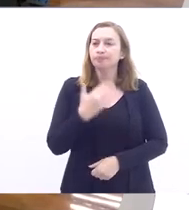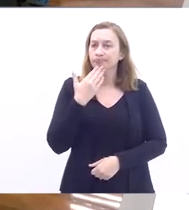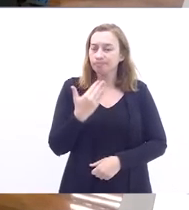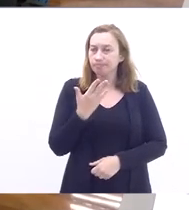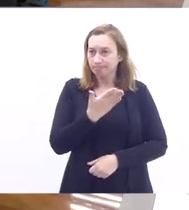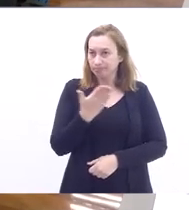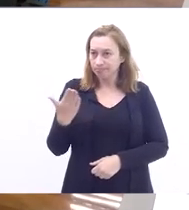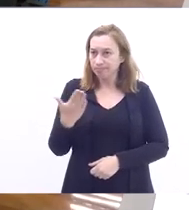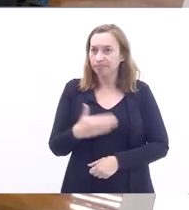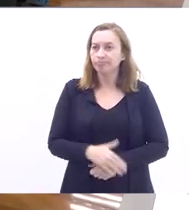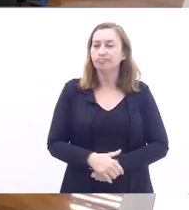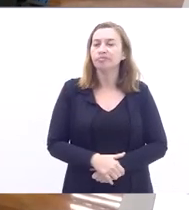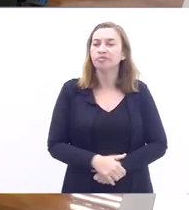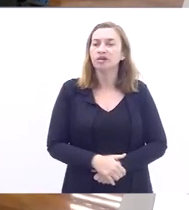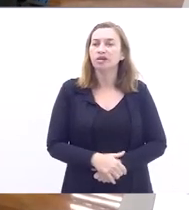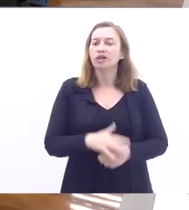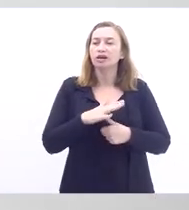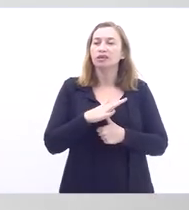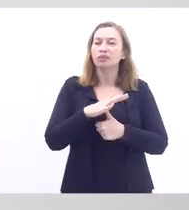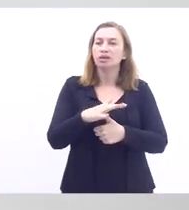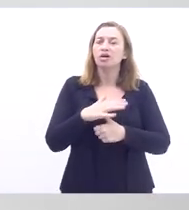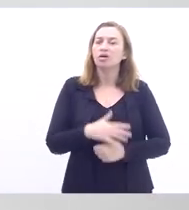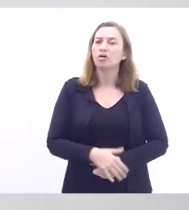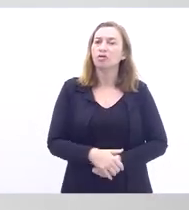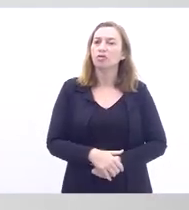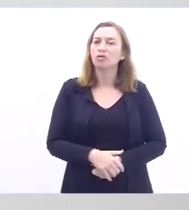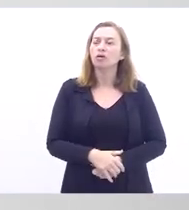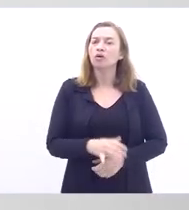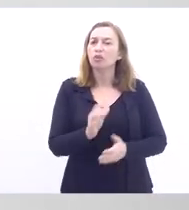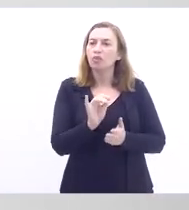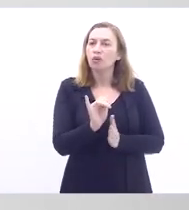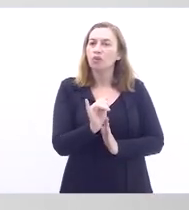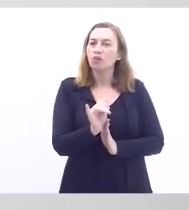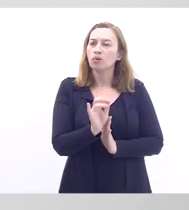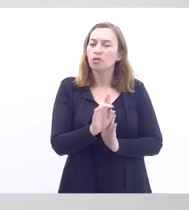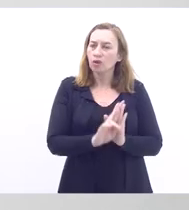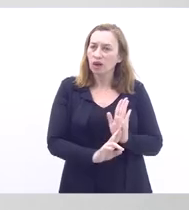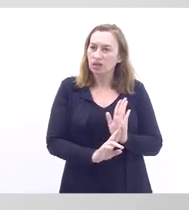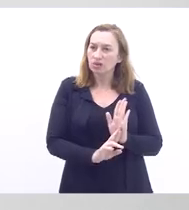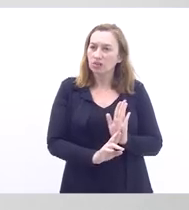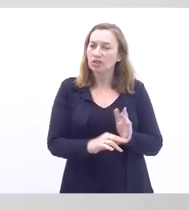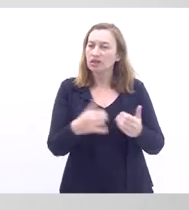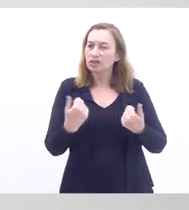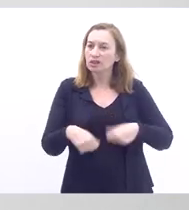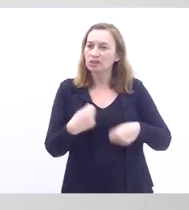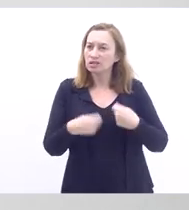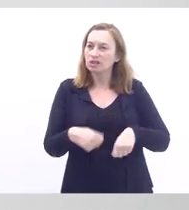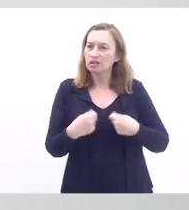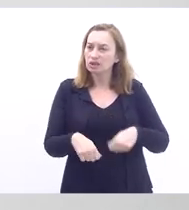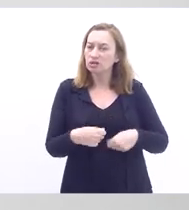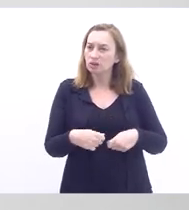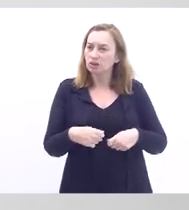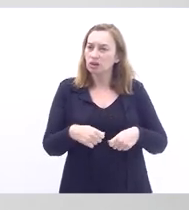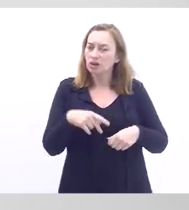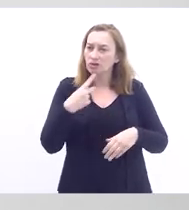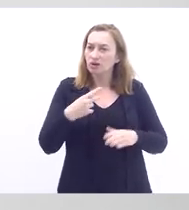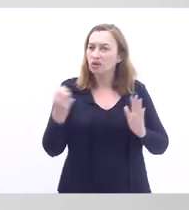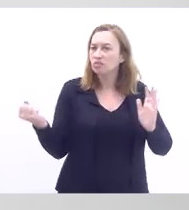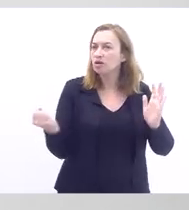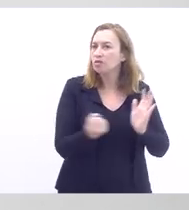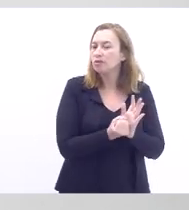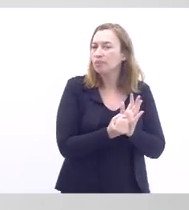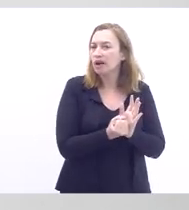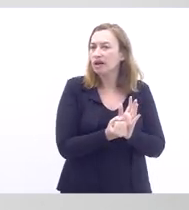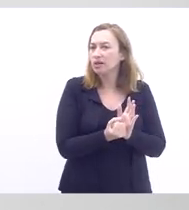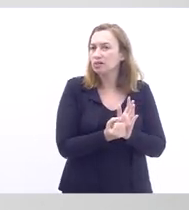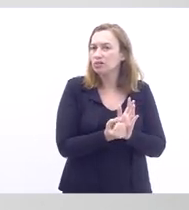solicitar para vocês da Reitoria é um relatório dessas carências discriminando o impacto delas no